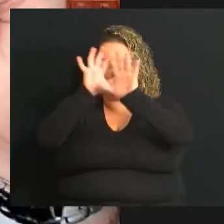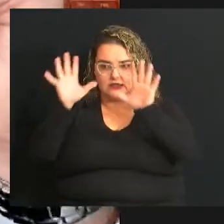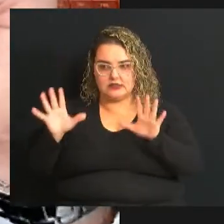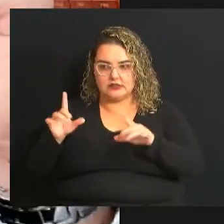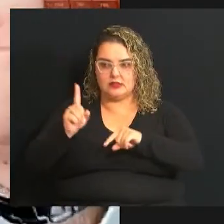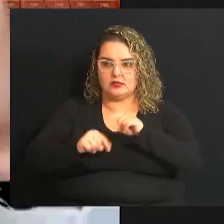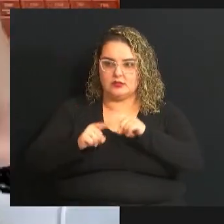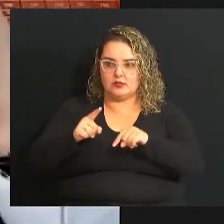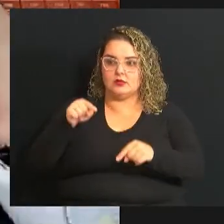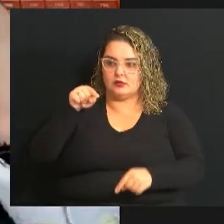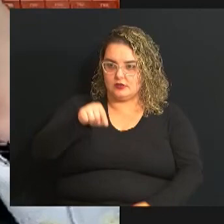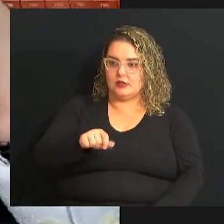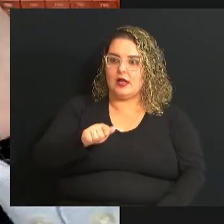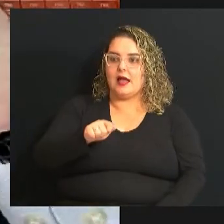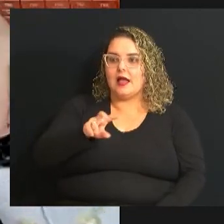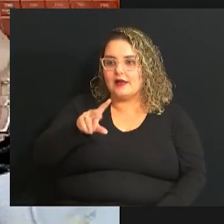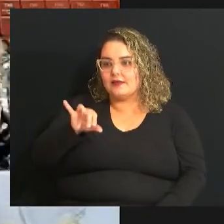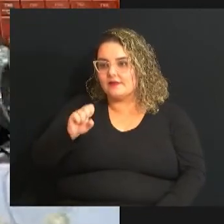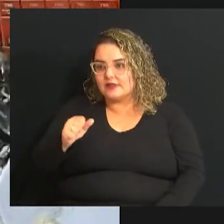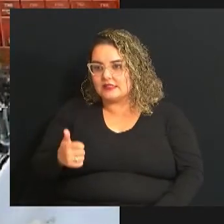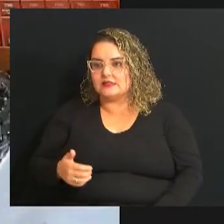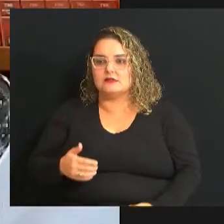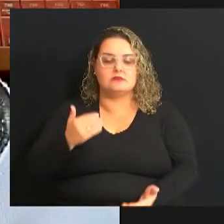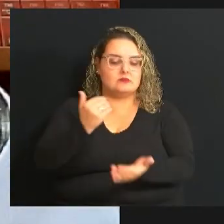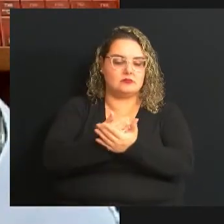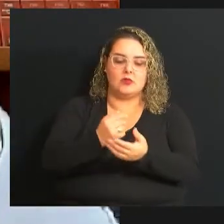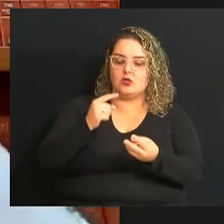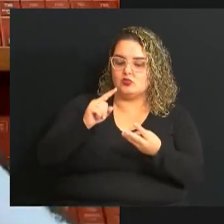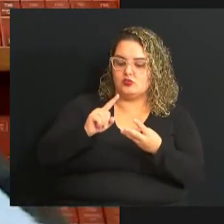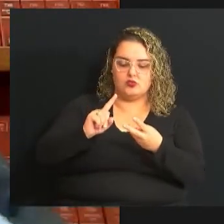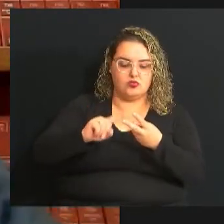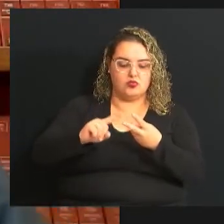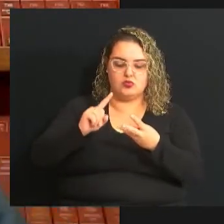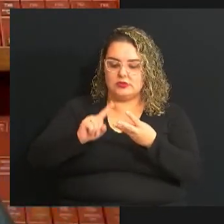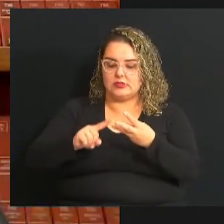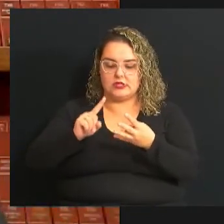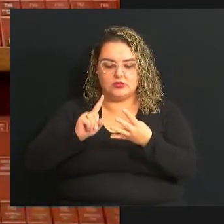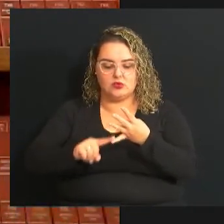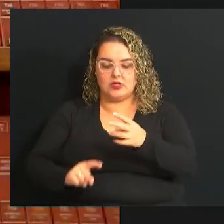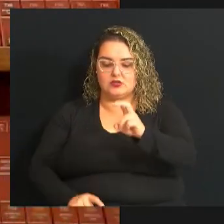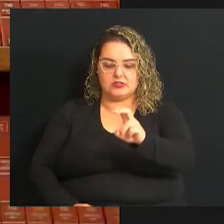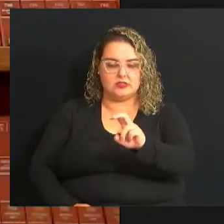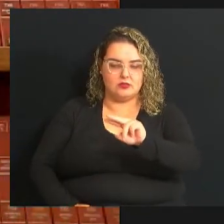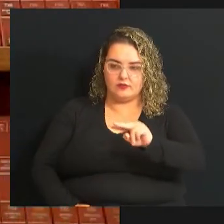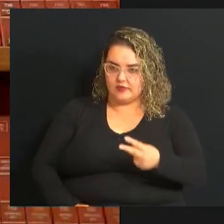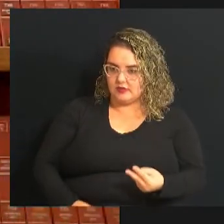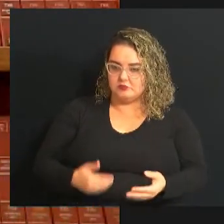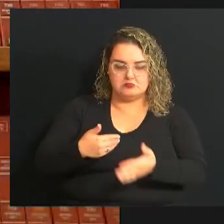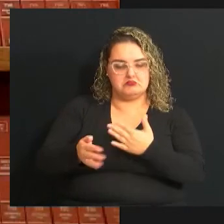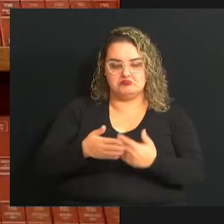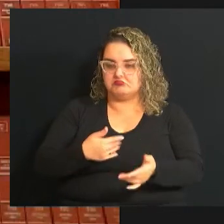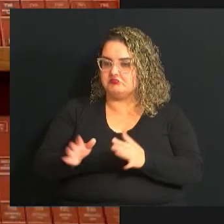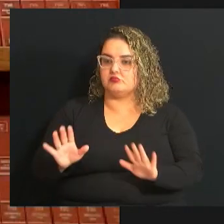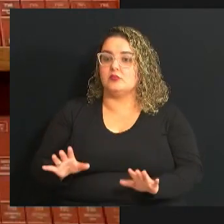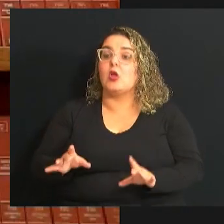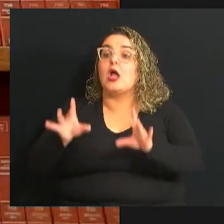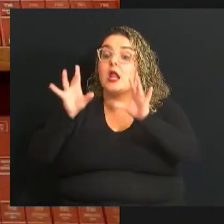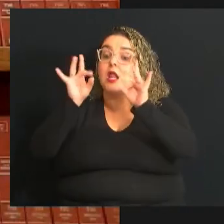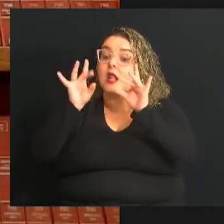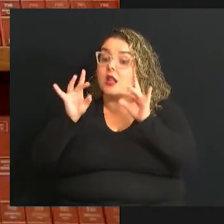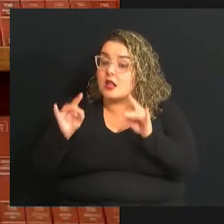é, se eu tenho sintoma, obrigatoriamente eu tenho que sair de máscara e manter por 10 dias. Né? Porque mesmo que meu exame